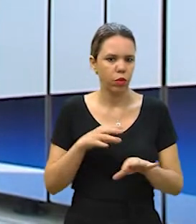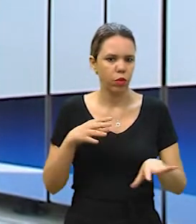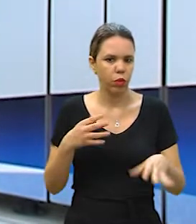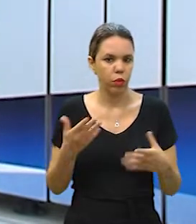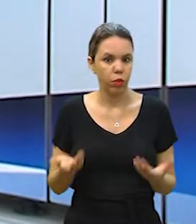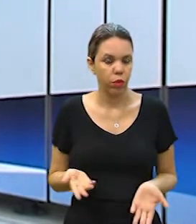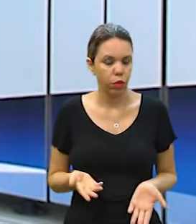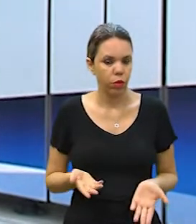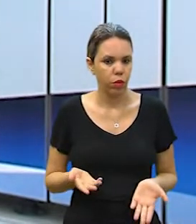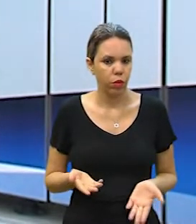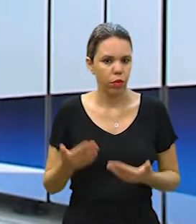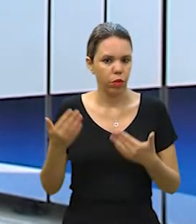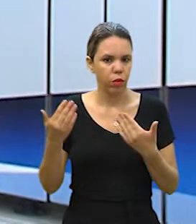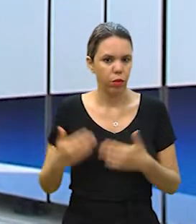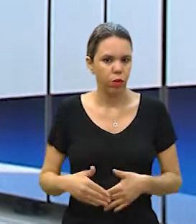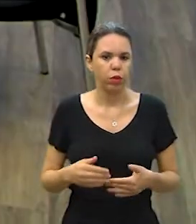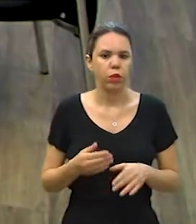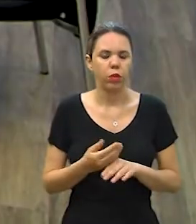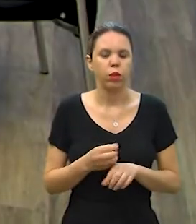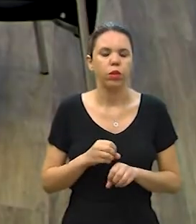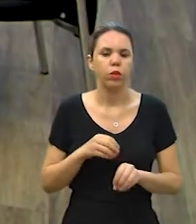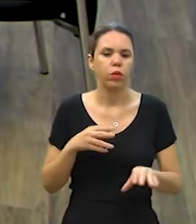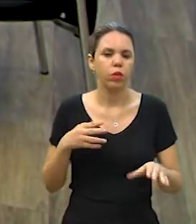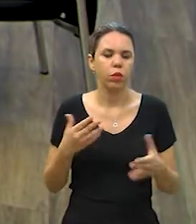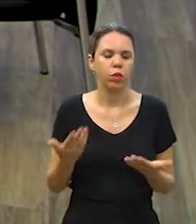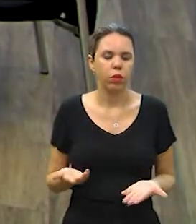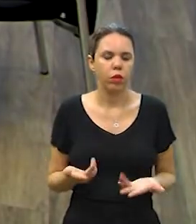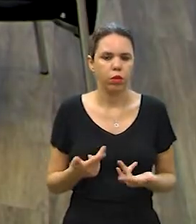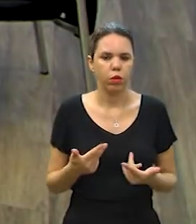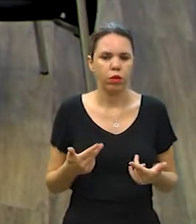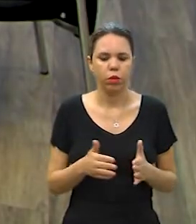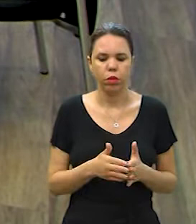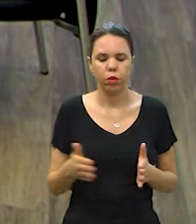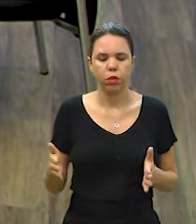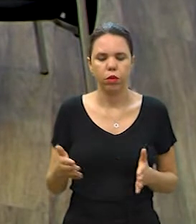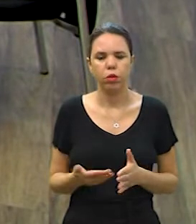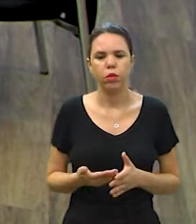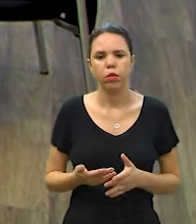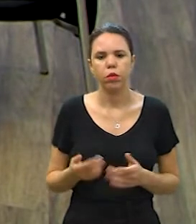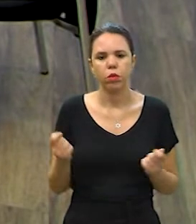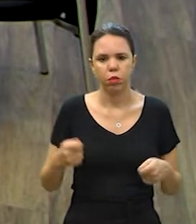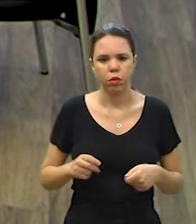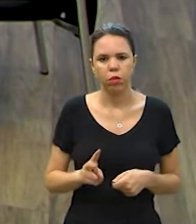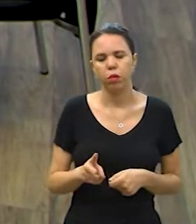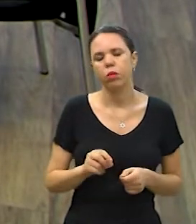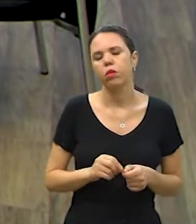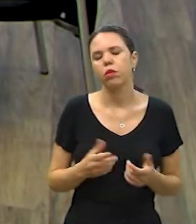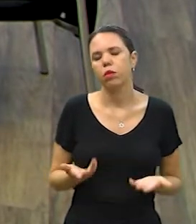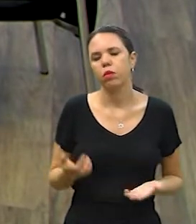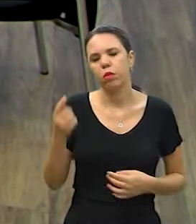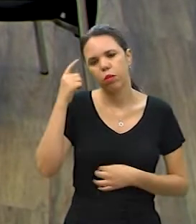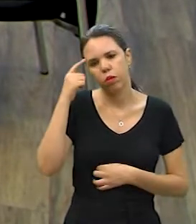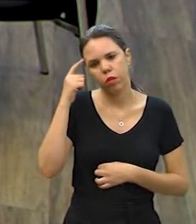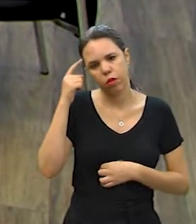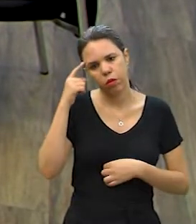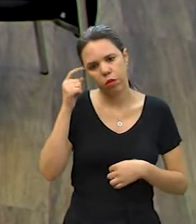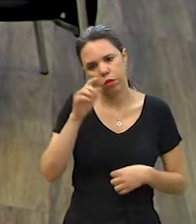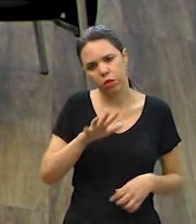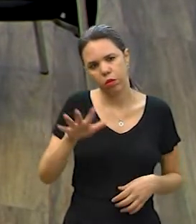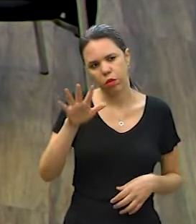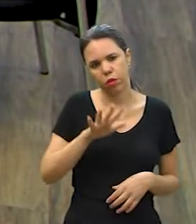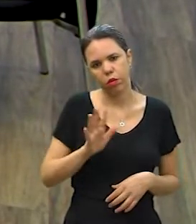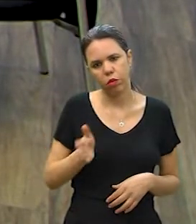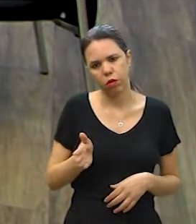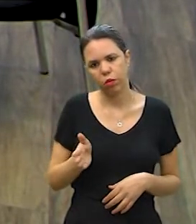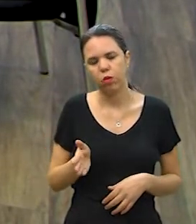distância, provas à distância. Algo deste período deve permanecer pensando num cenário já